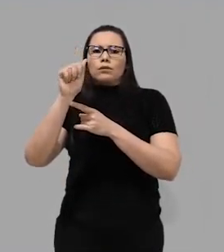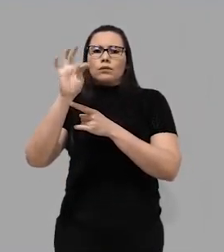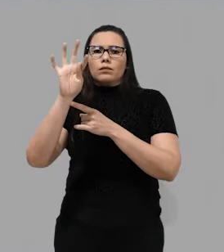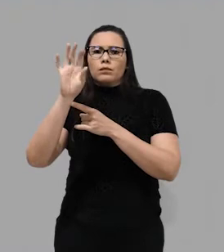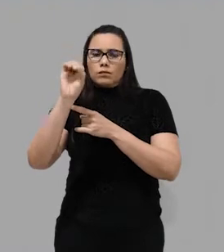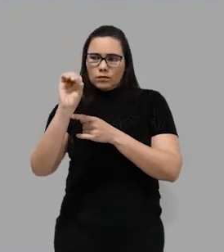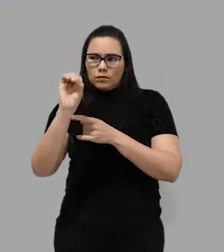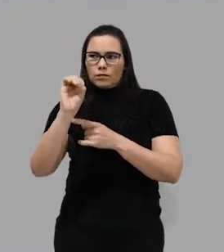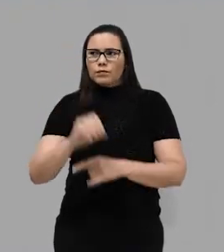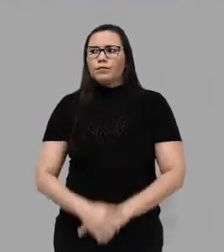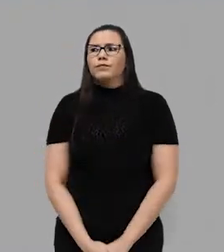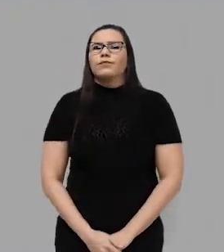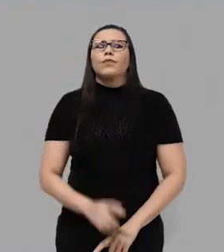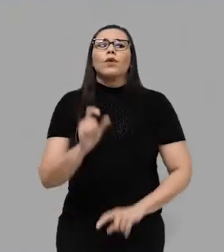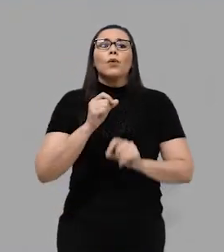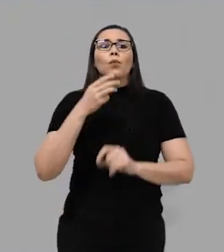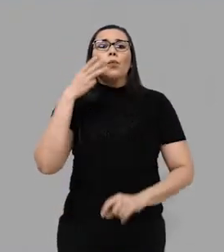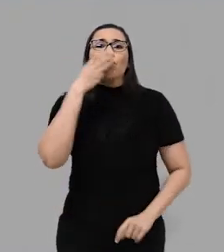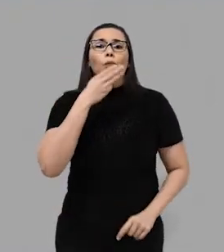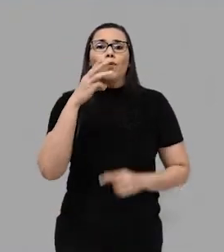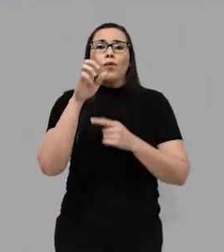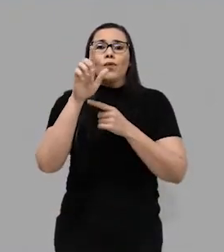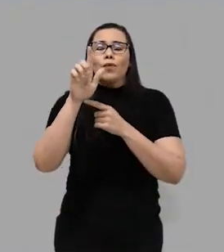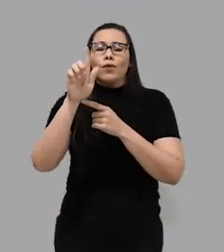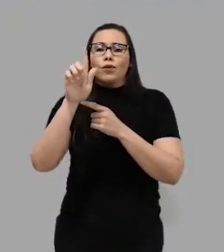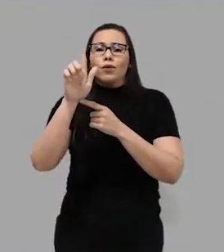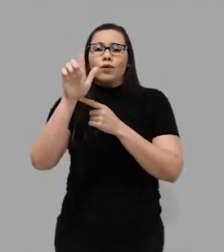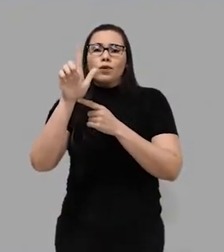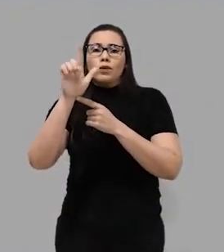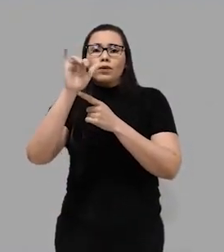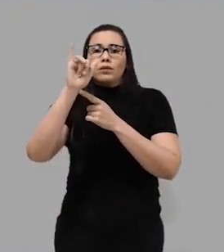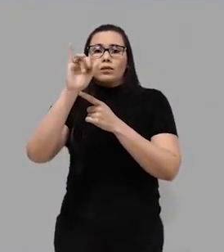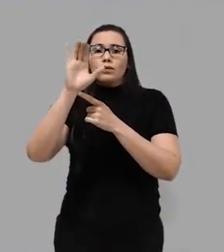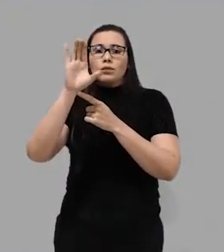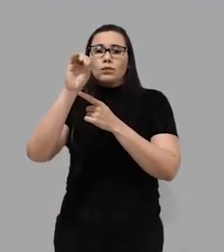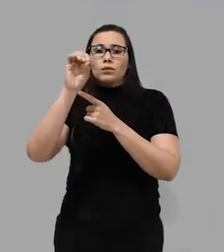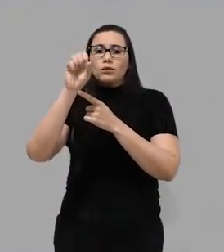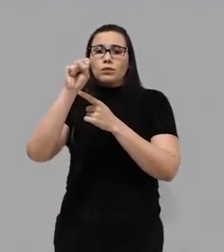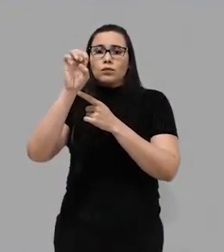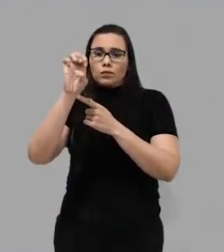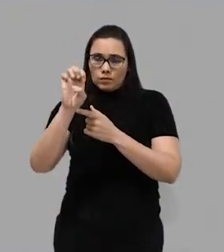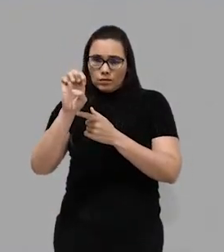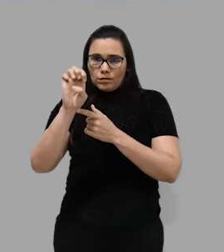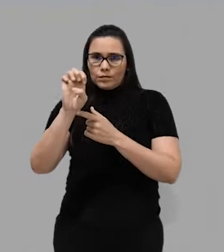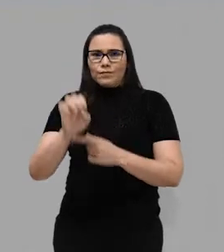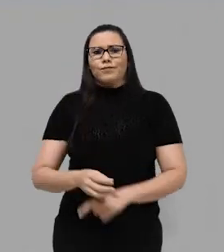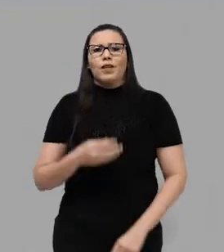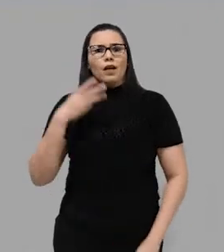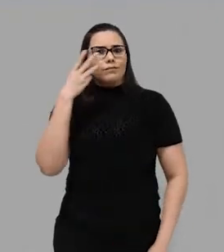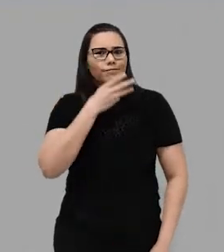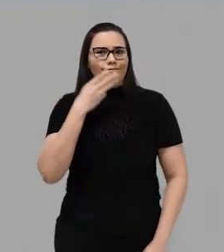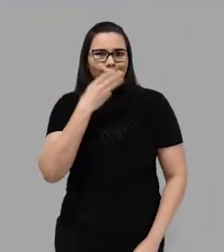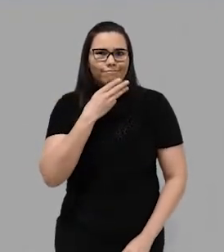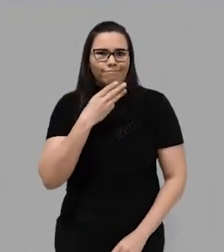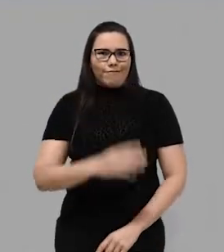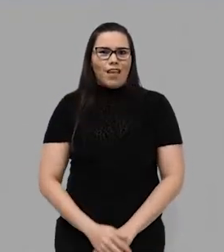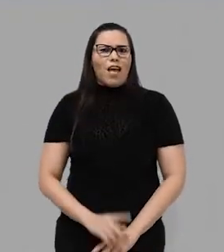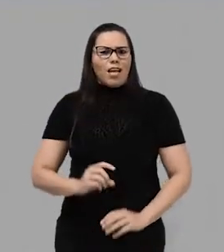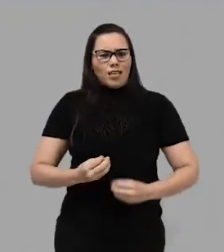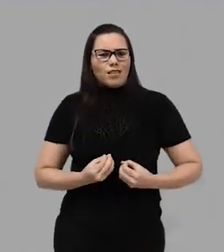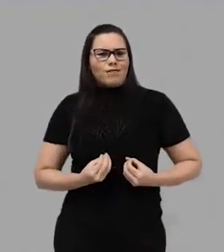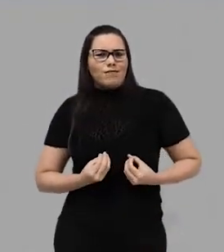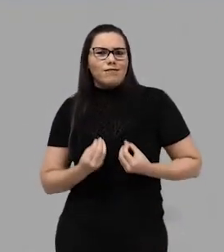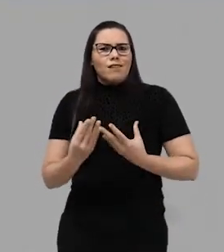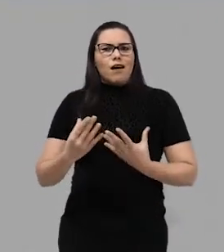pela molécula de glicose. Então, a molécula de glicose, que é um carboidrato, é uma molécula energética, ou